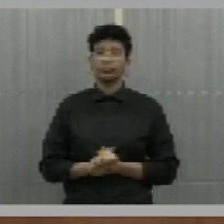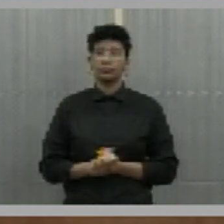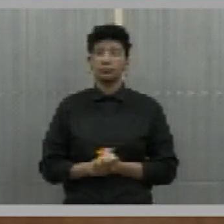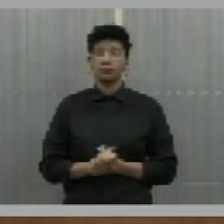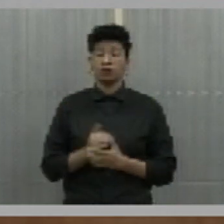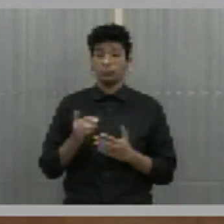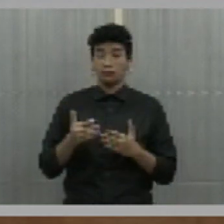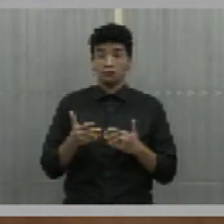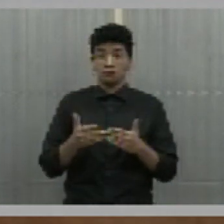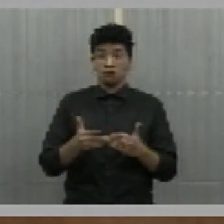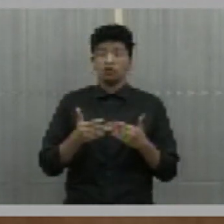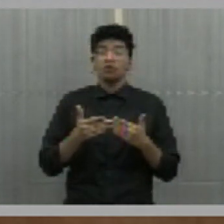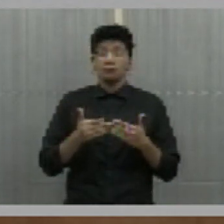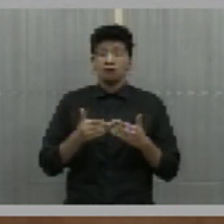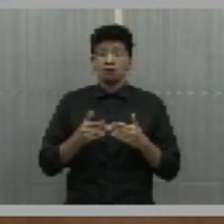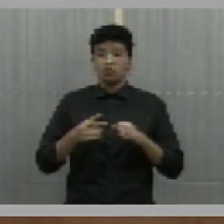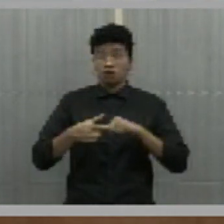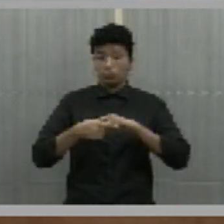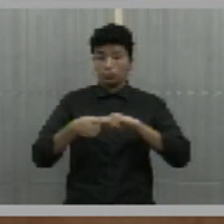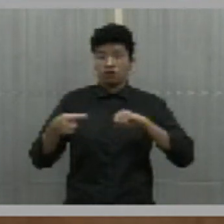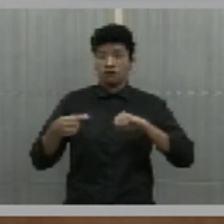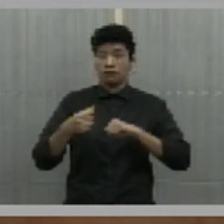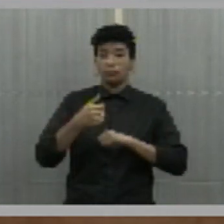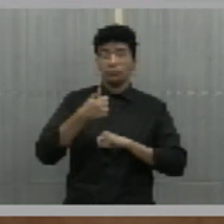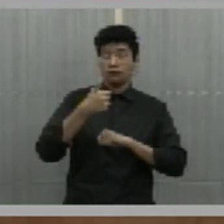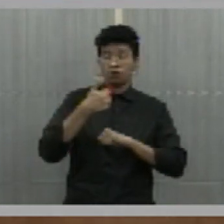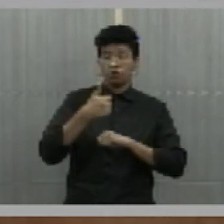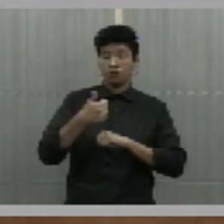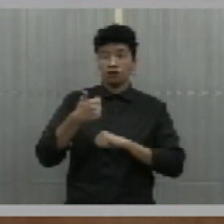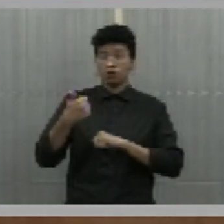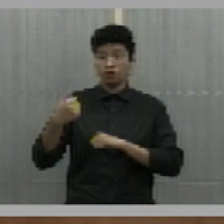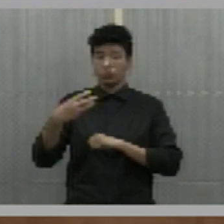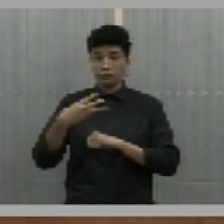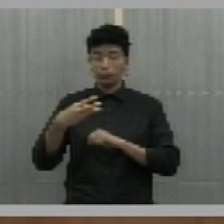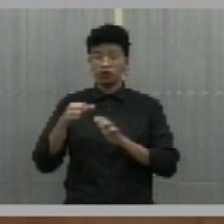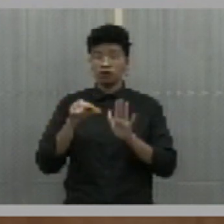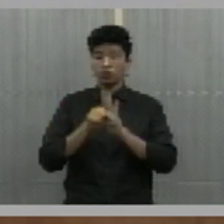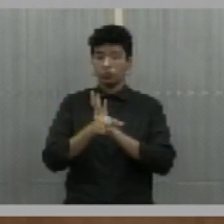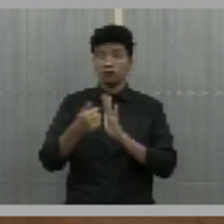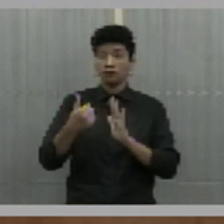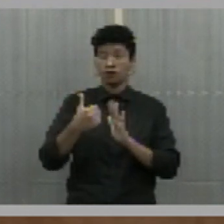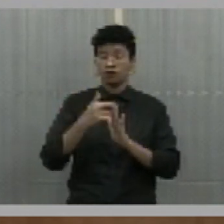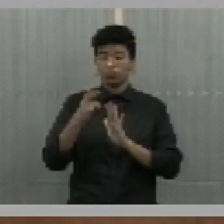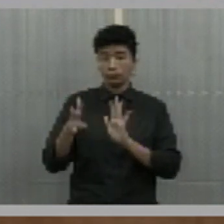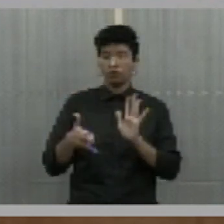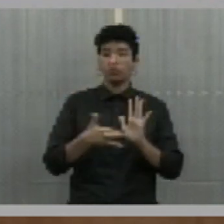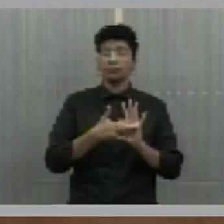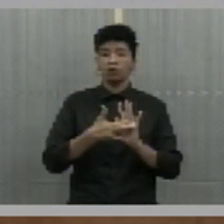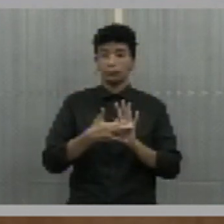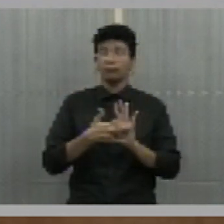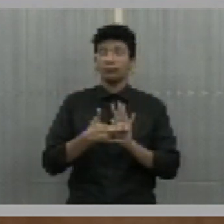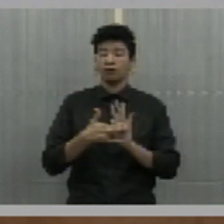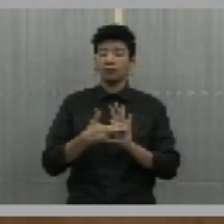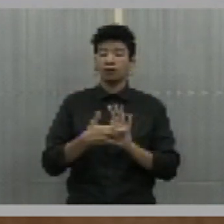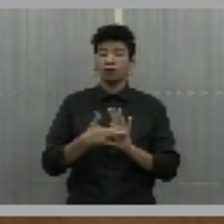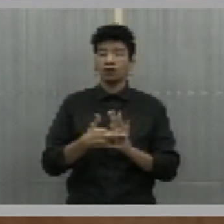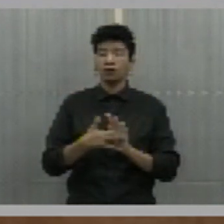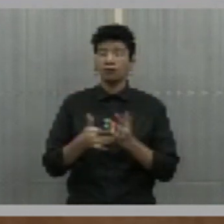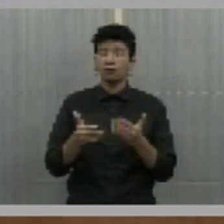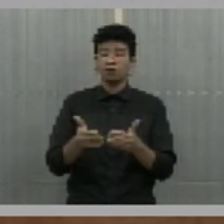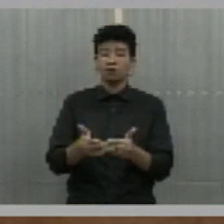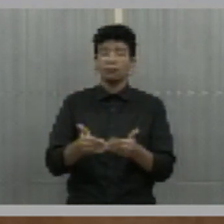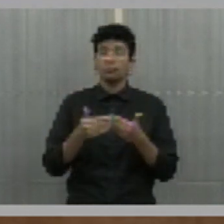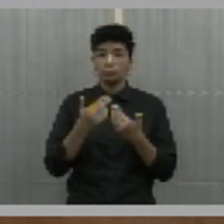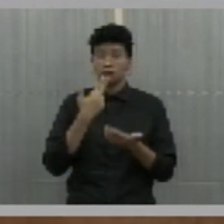Vossa Excelência, com fulcro no artigo 113, inciso 11 do Regimento Interno desta Casa, requerer que